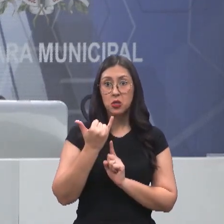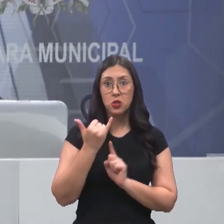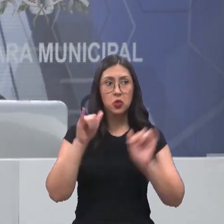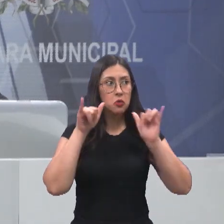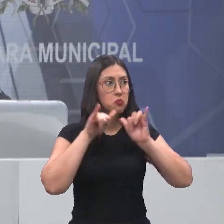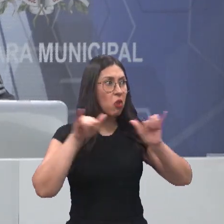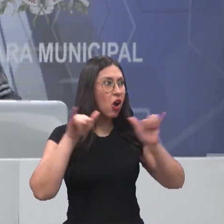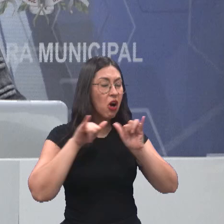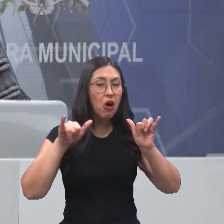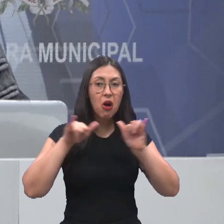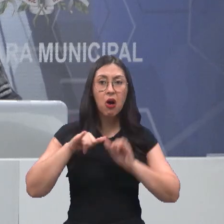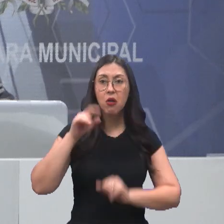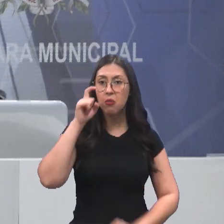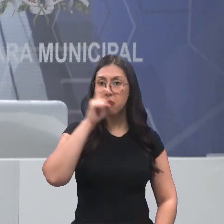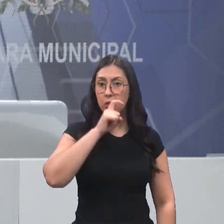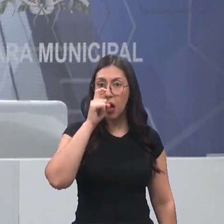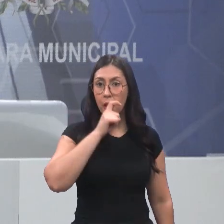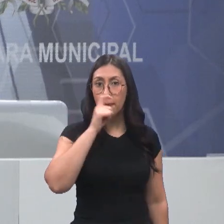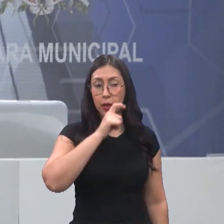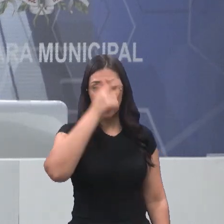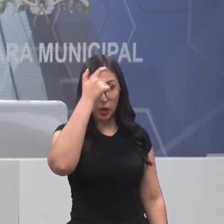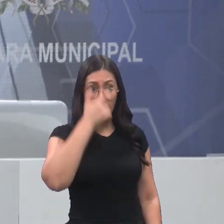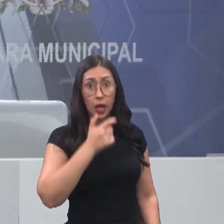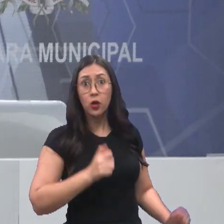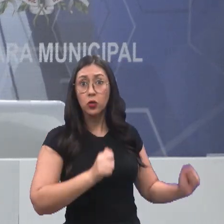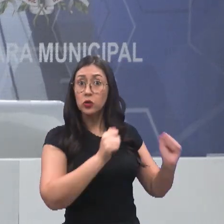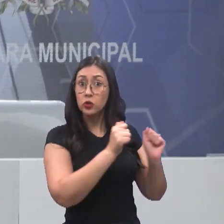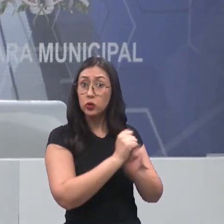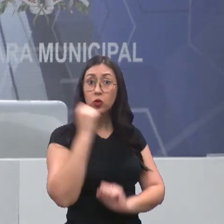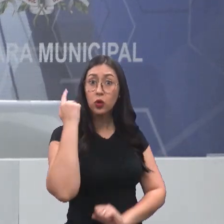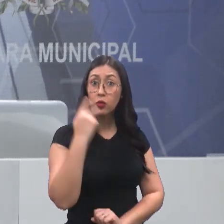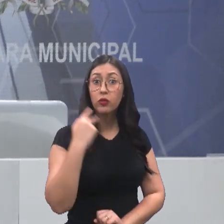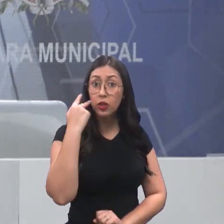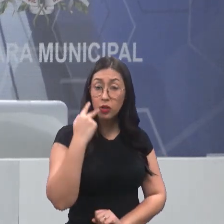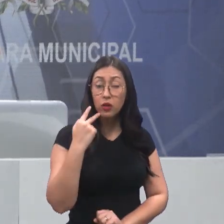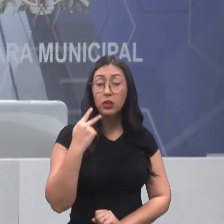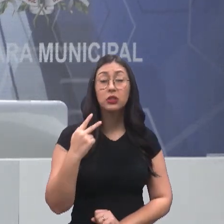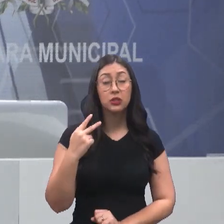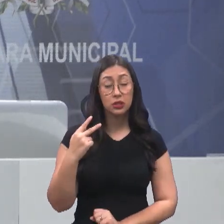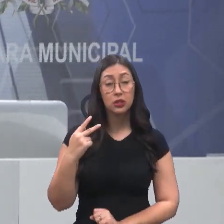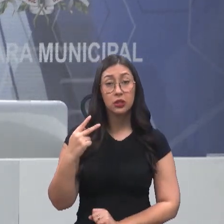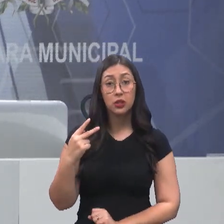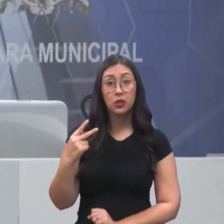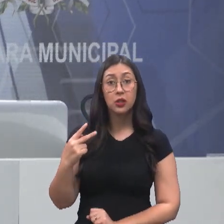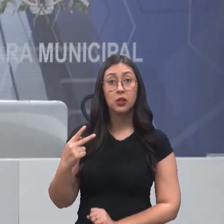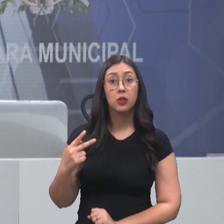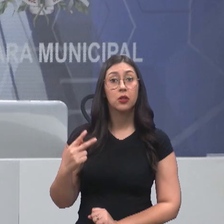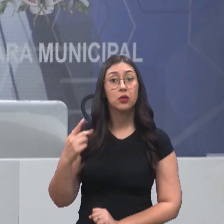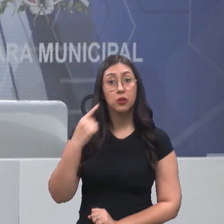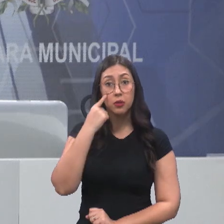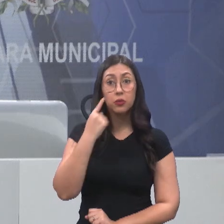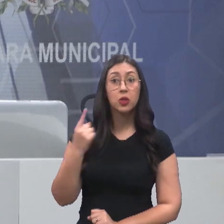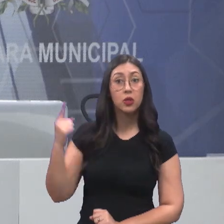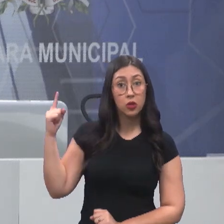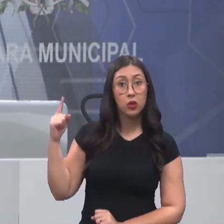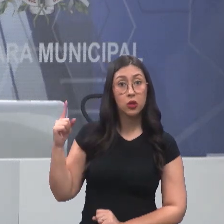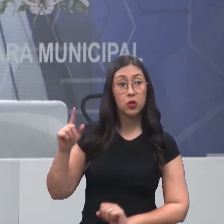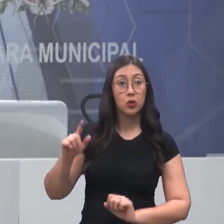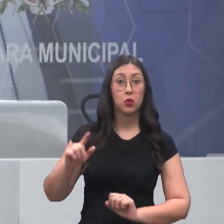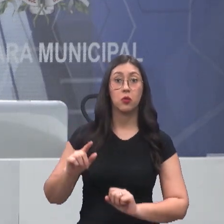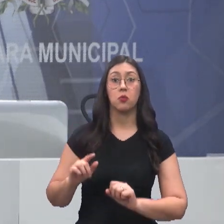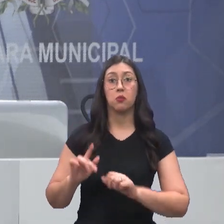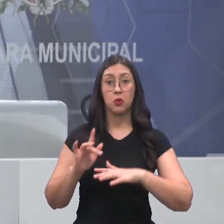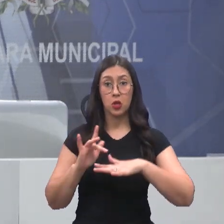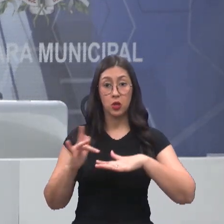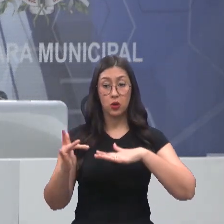também outros vereadores que têm sido vítima de uma campanha difamatória promovida pelo portal Aqui Vale, que é de propriedade do